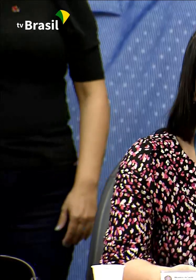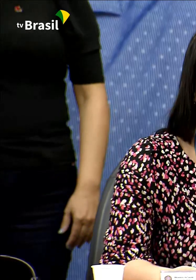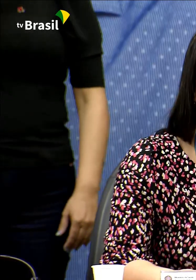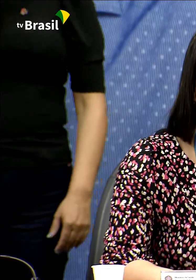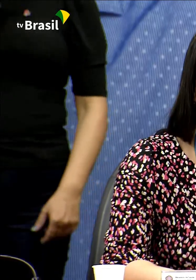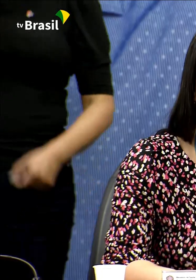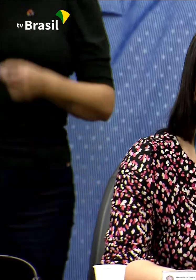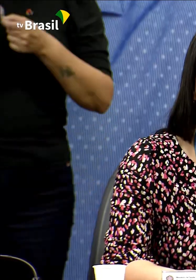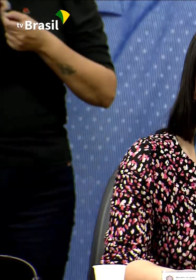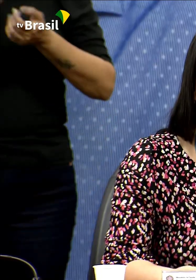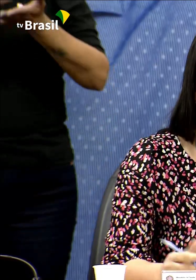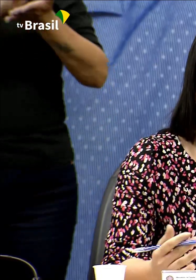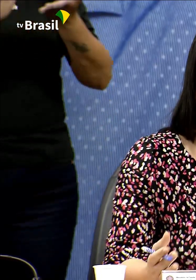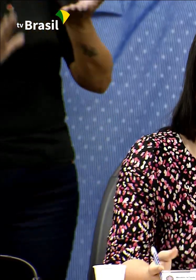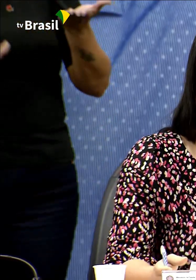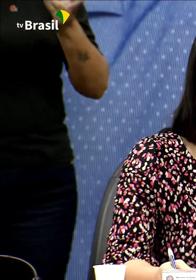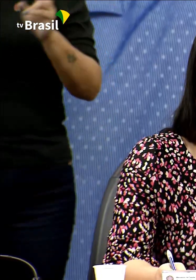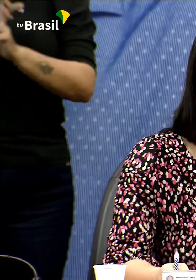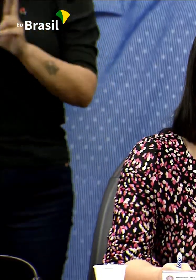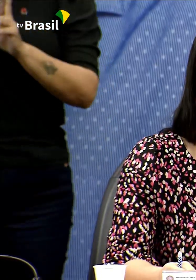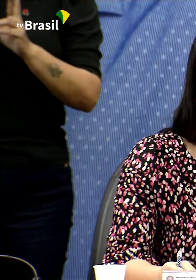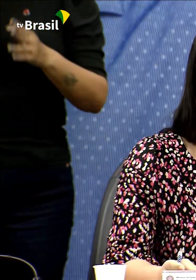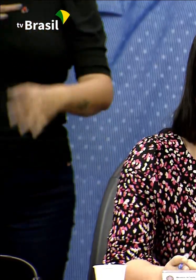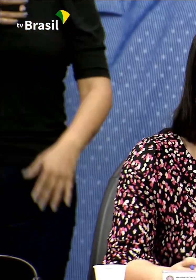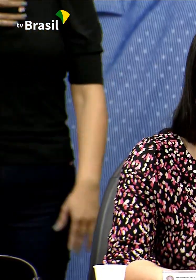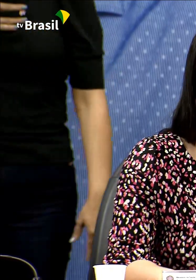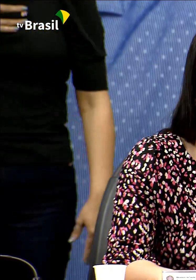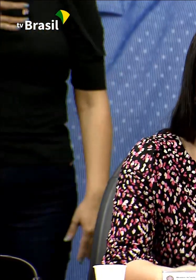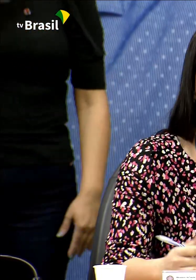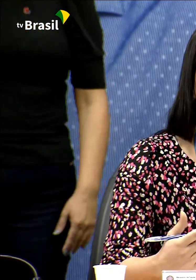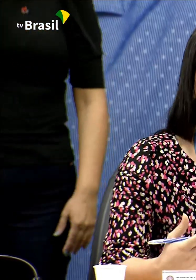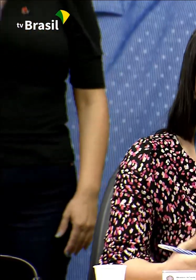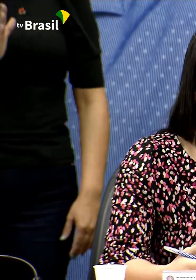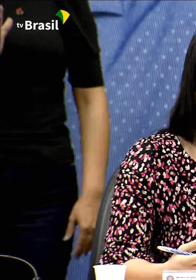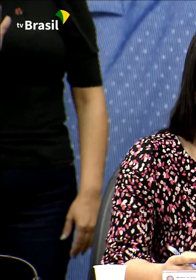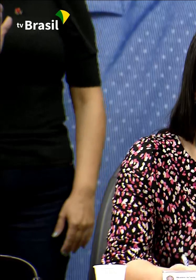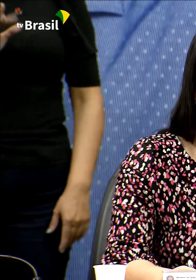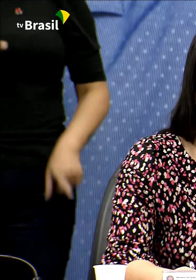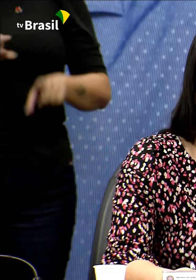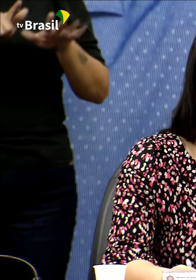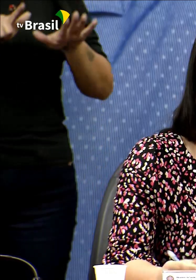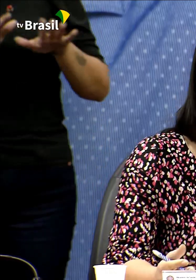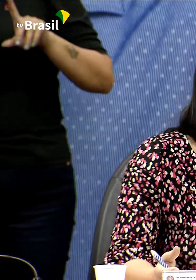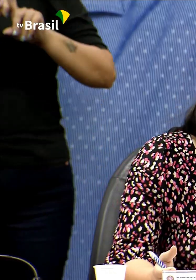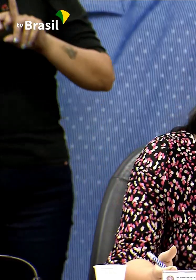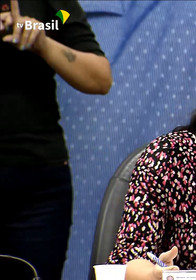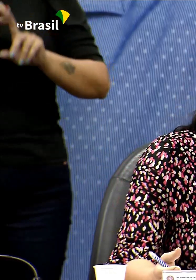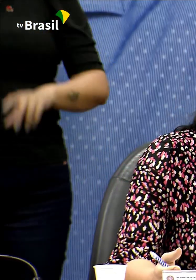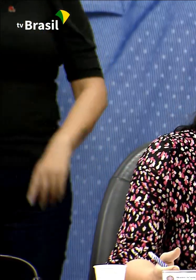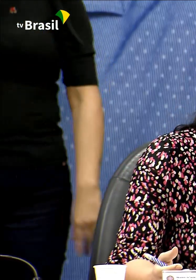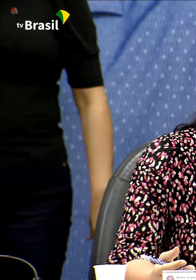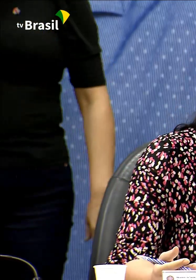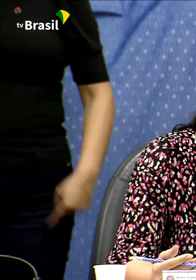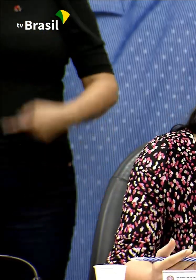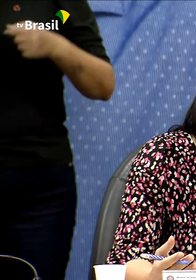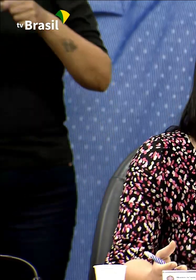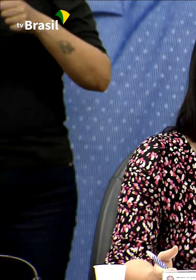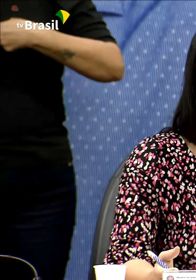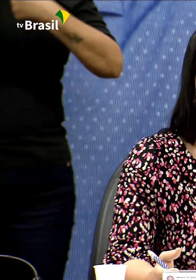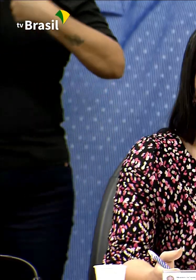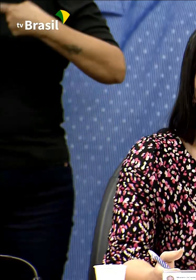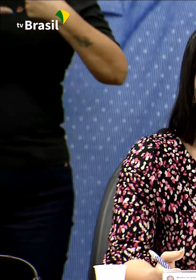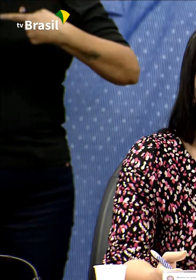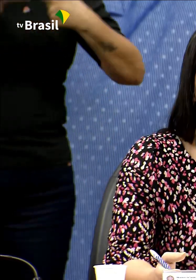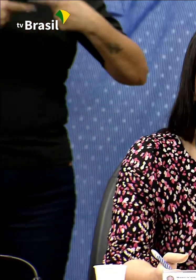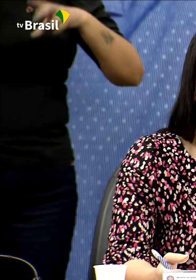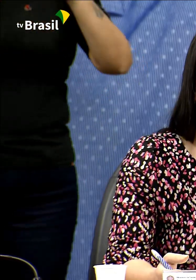aí algumas ações com relação à situação da tuberculose no Brasil. Inclusive, nesse mês de março, realizou o debate, né,